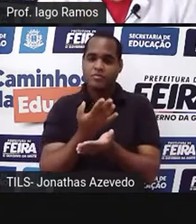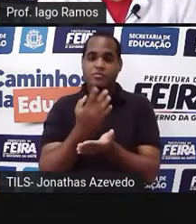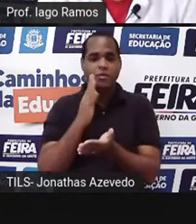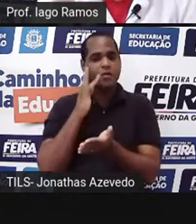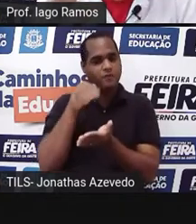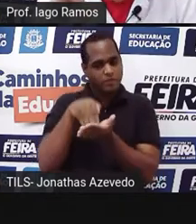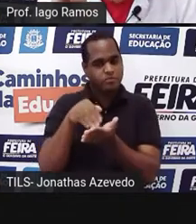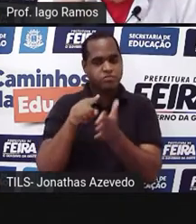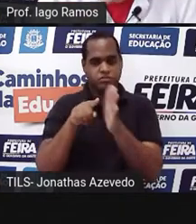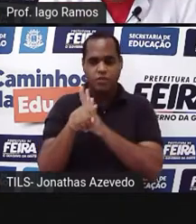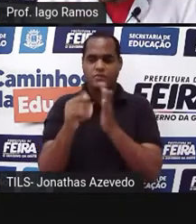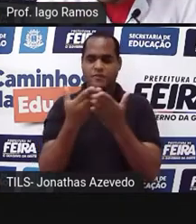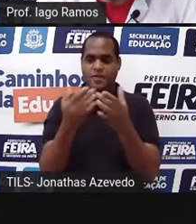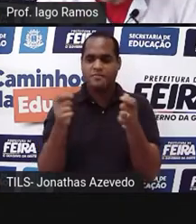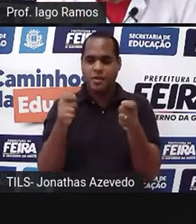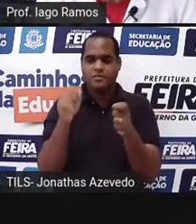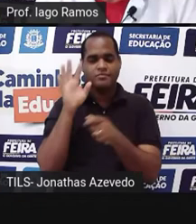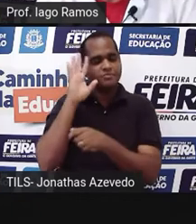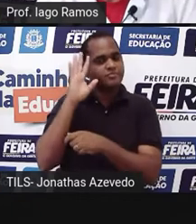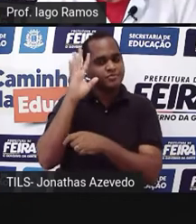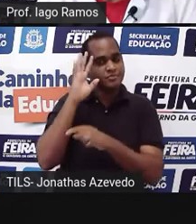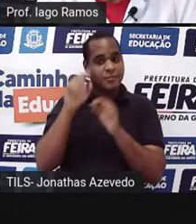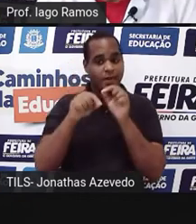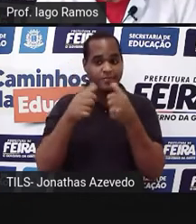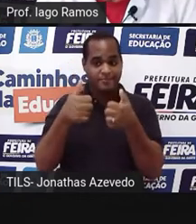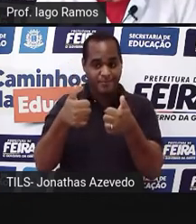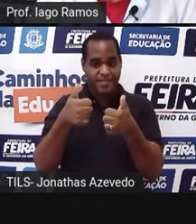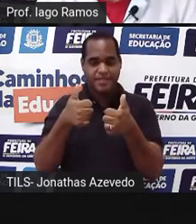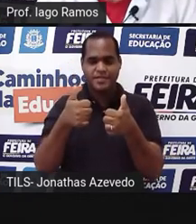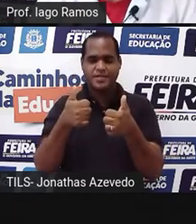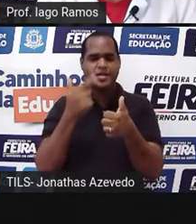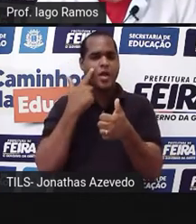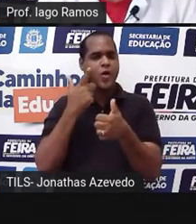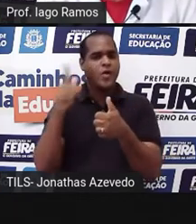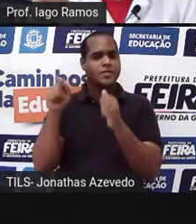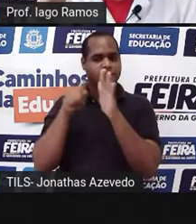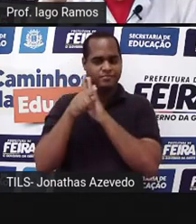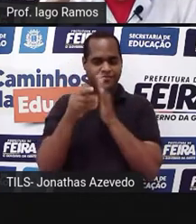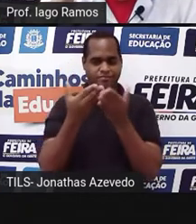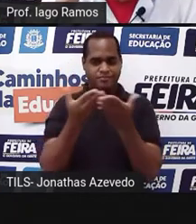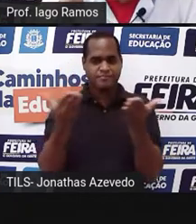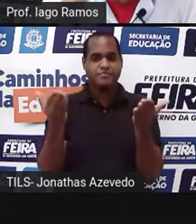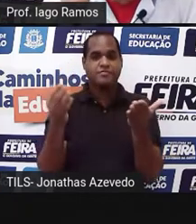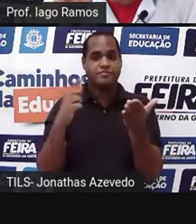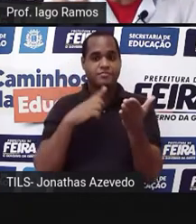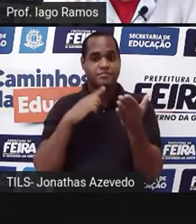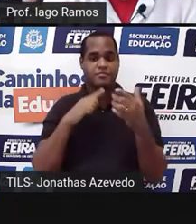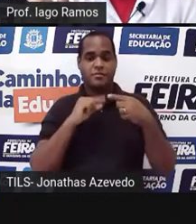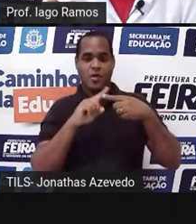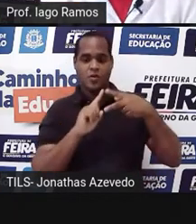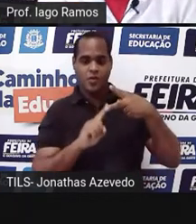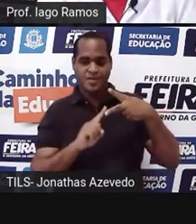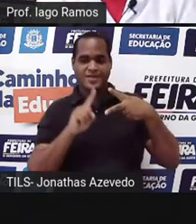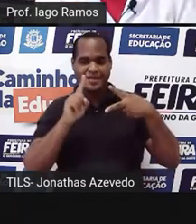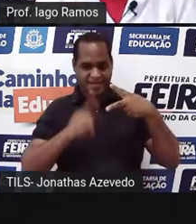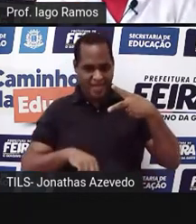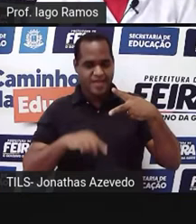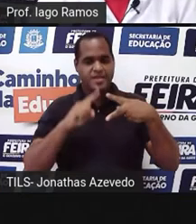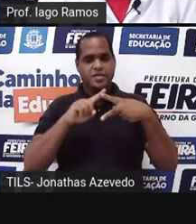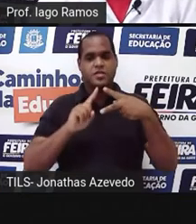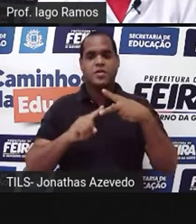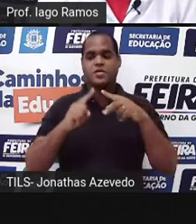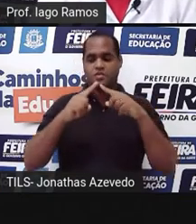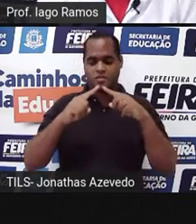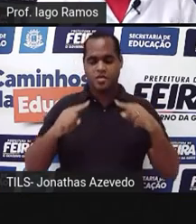fazer perguntas, que é para você poder pensar, tá bom? A outra perguntinha é: tem dois triângulos. Tá